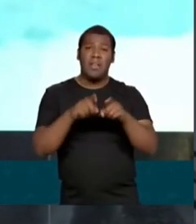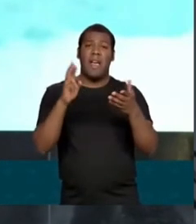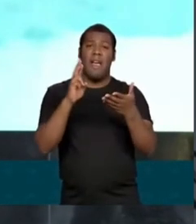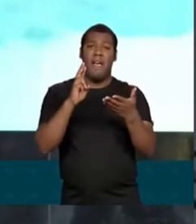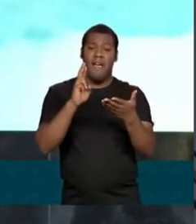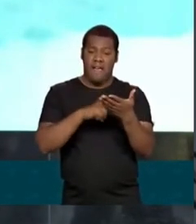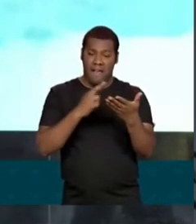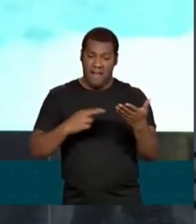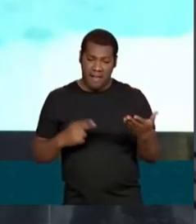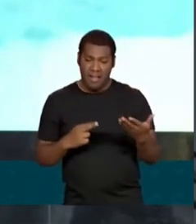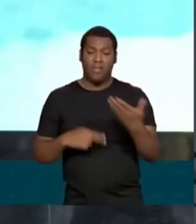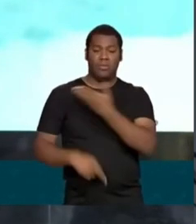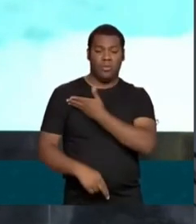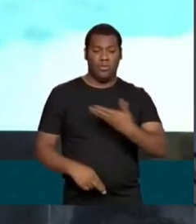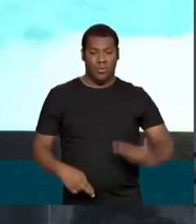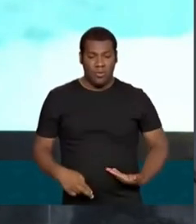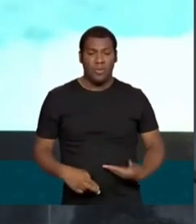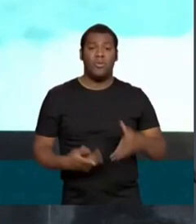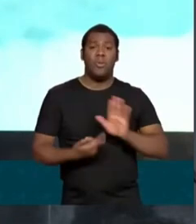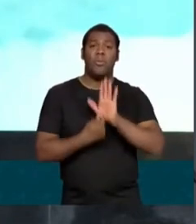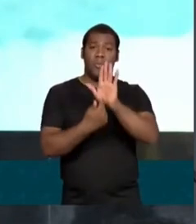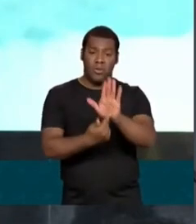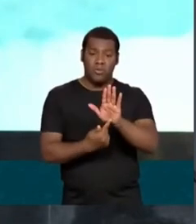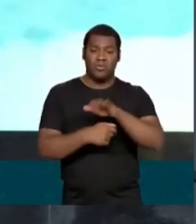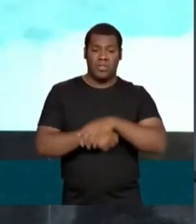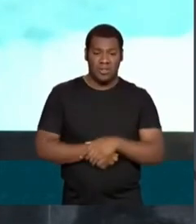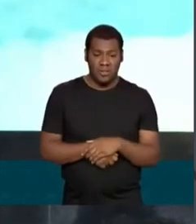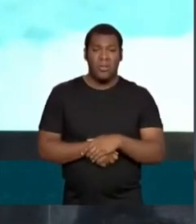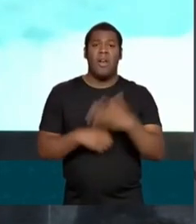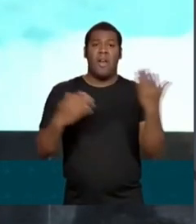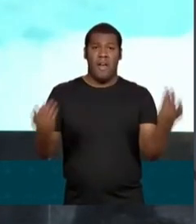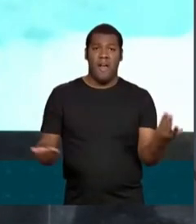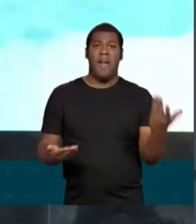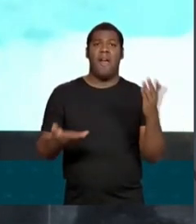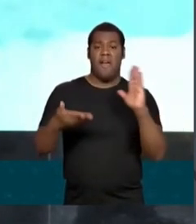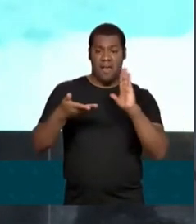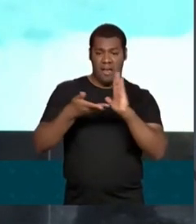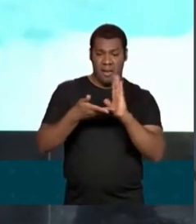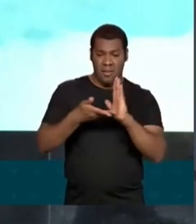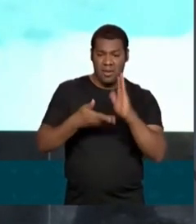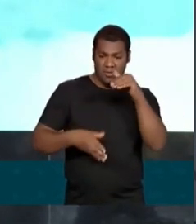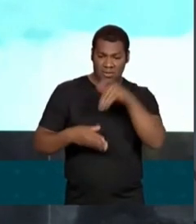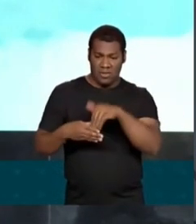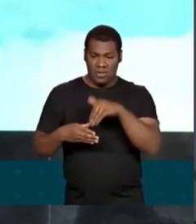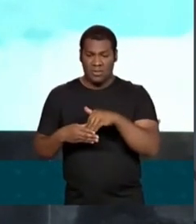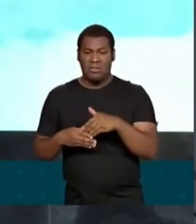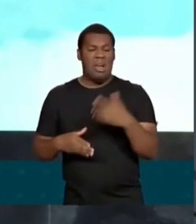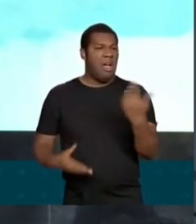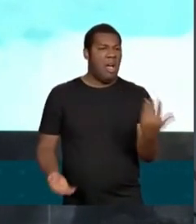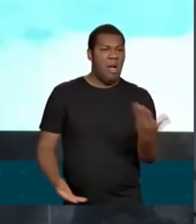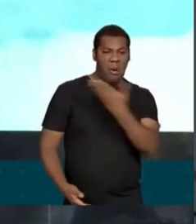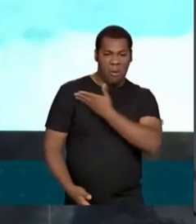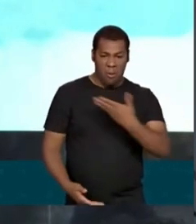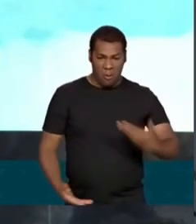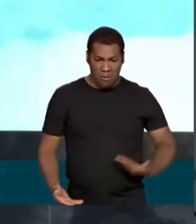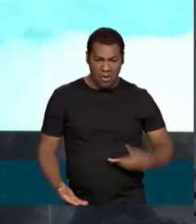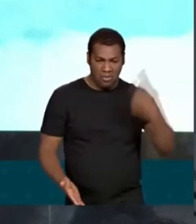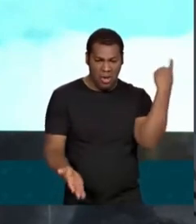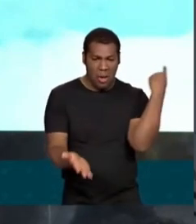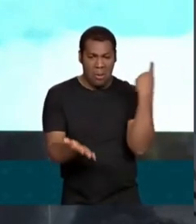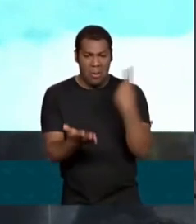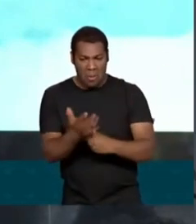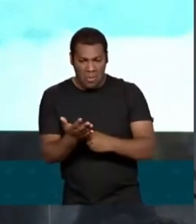fechou muito explícito contra da tramitação que tava na Câmara que não existe qualquer compromisso de Sansão